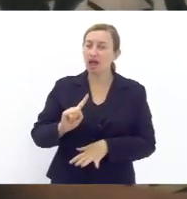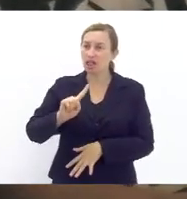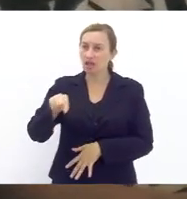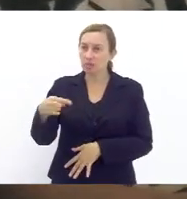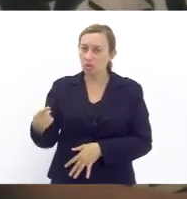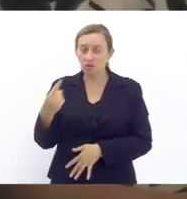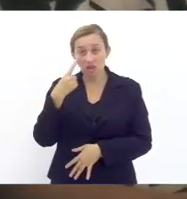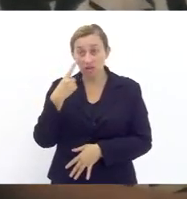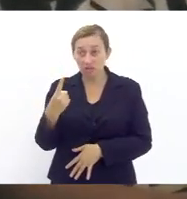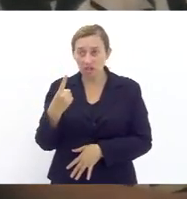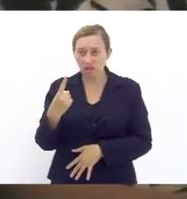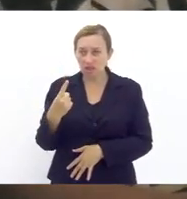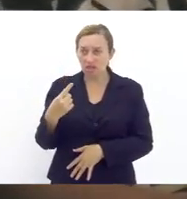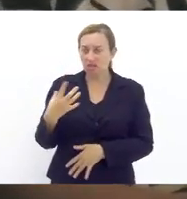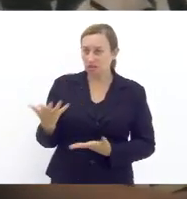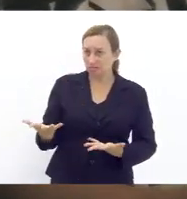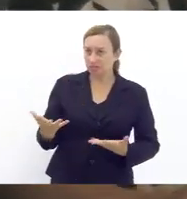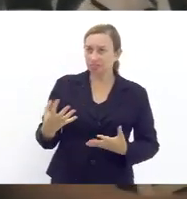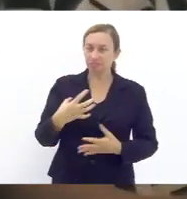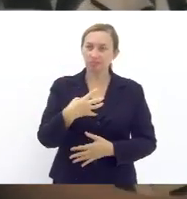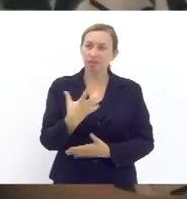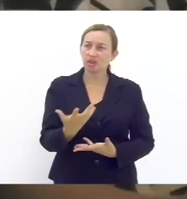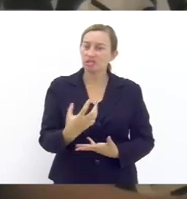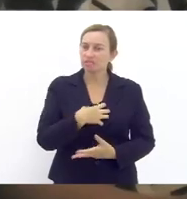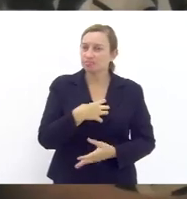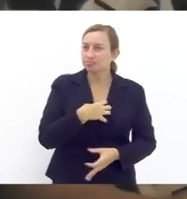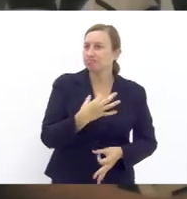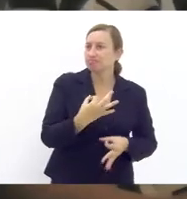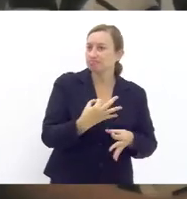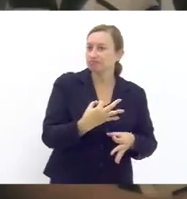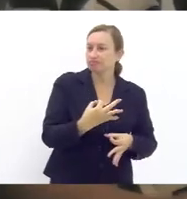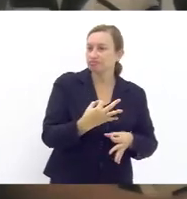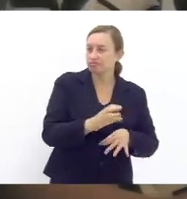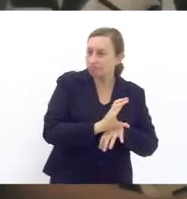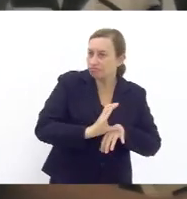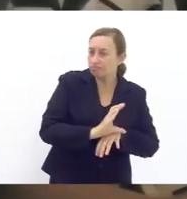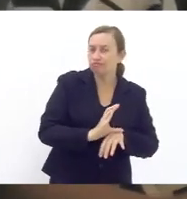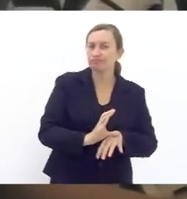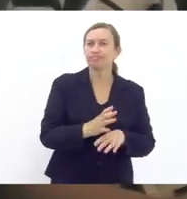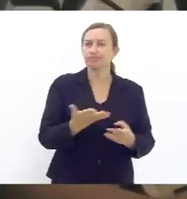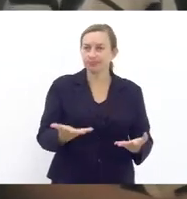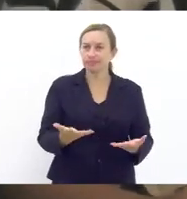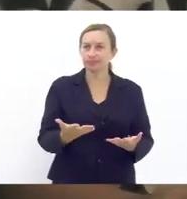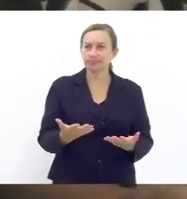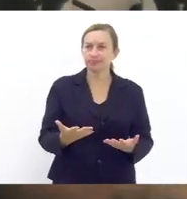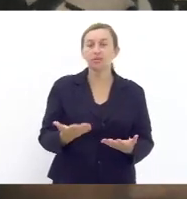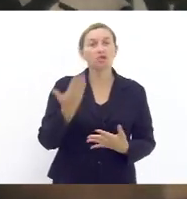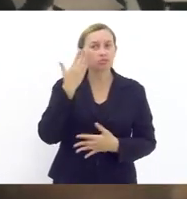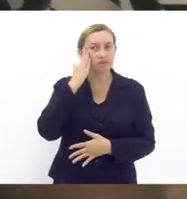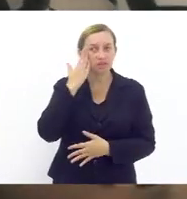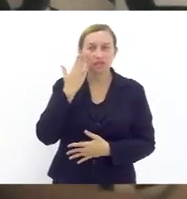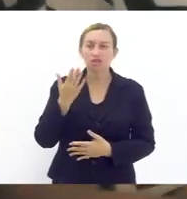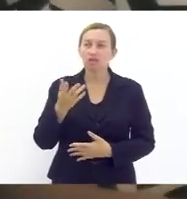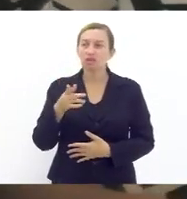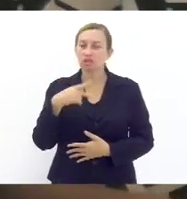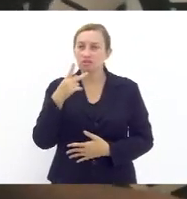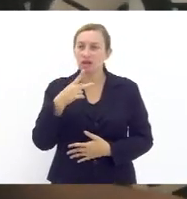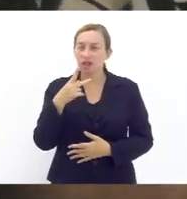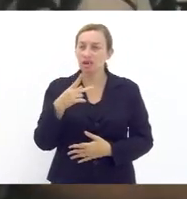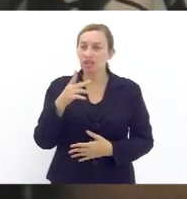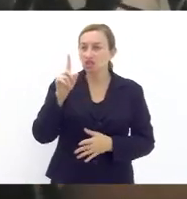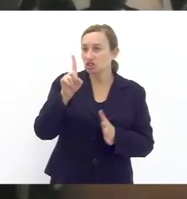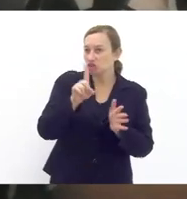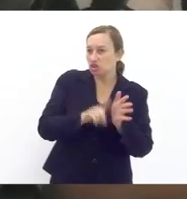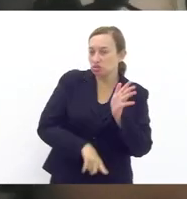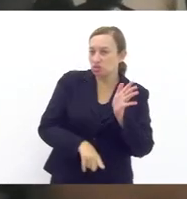direito à saúde da pessoa só não faz sentido constitucional isso não faz sentido civilizatório eu acho que é essa questão que tem que entender quando a gente fala de redução de danos